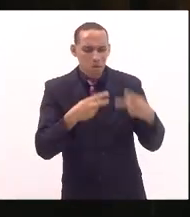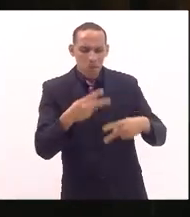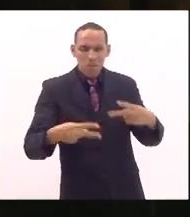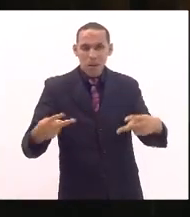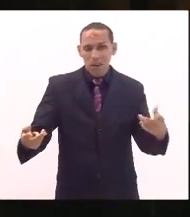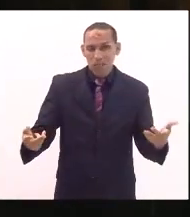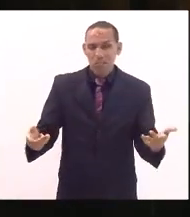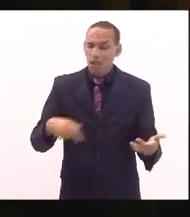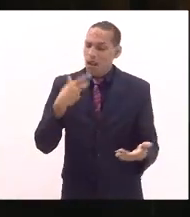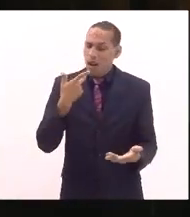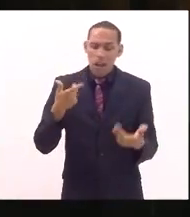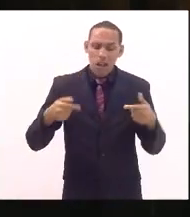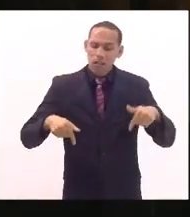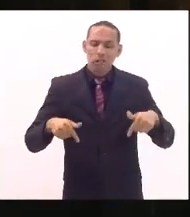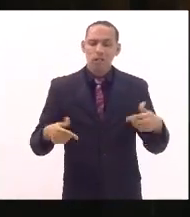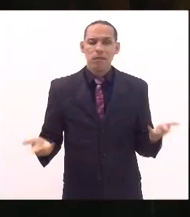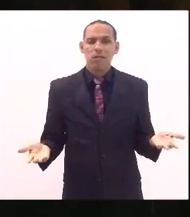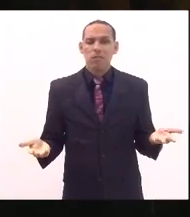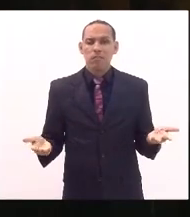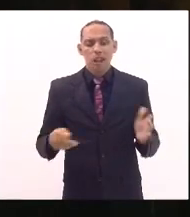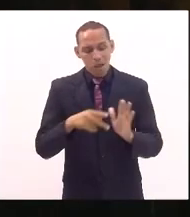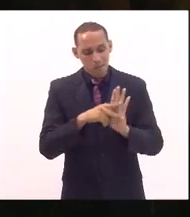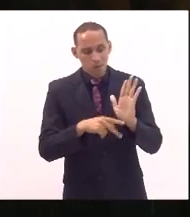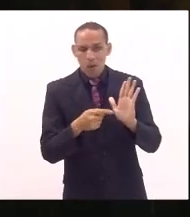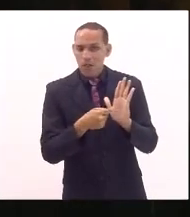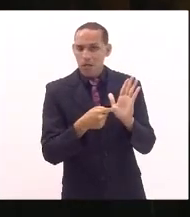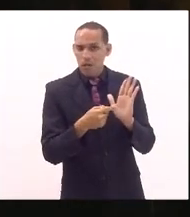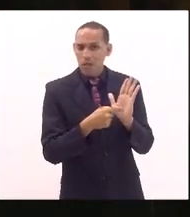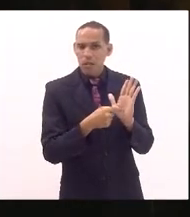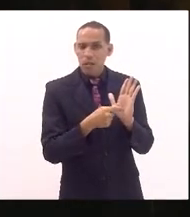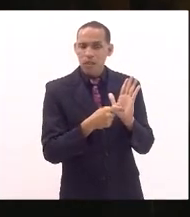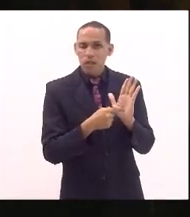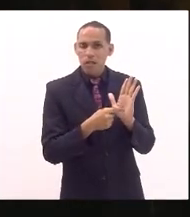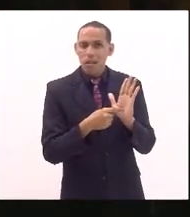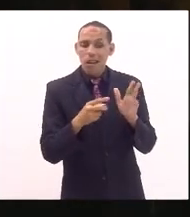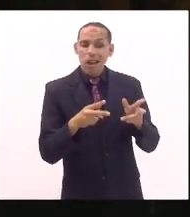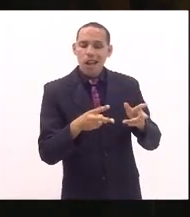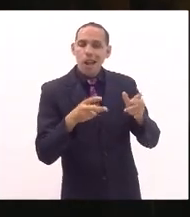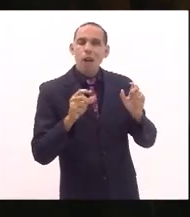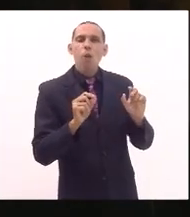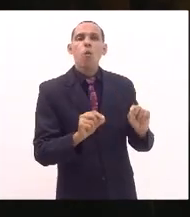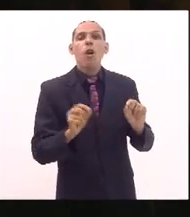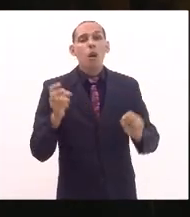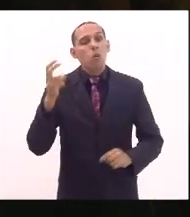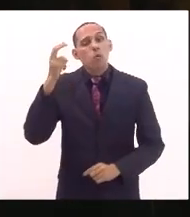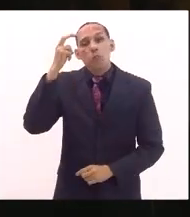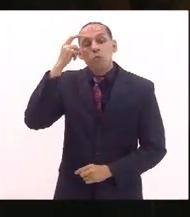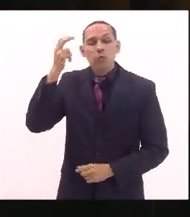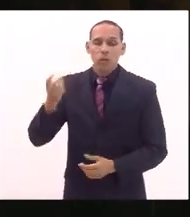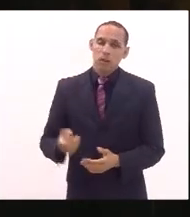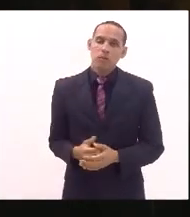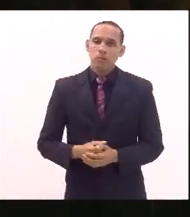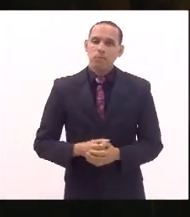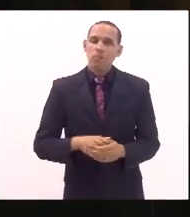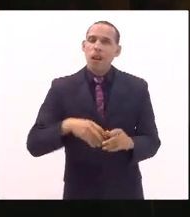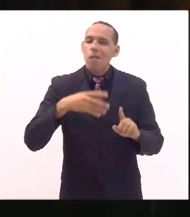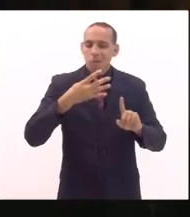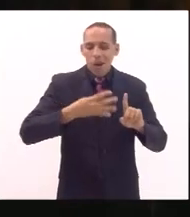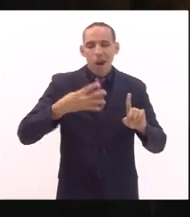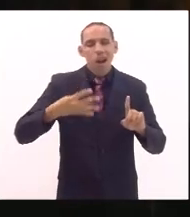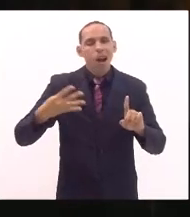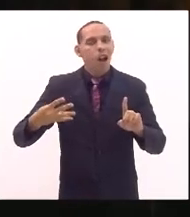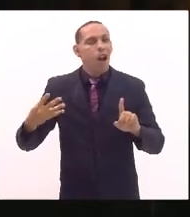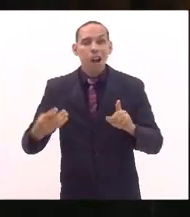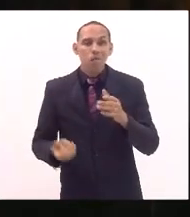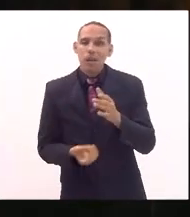sobre isso que estamos falando e esse é um projeto senhor presidente que reconhece a cultura que a população LGBT que